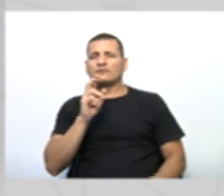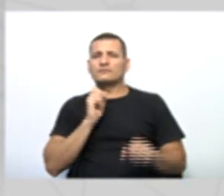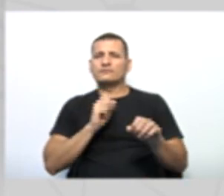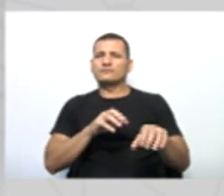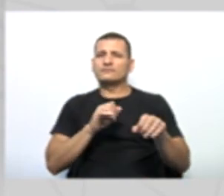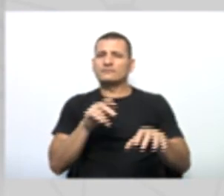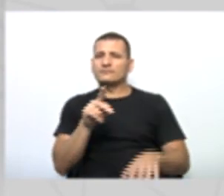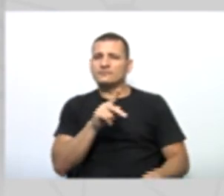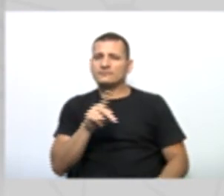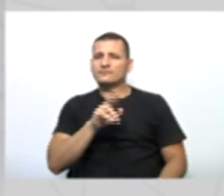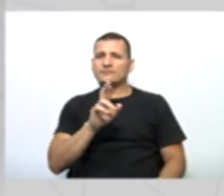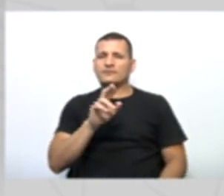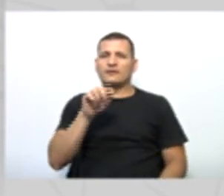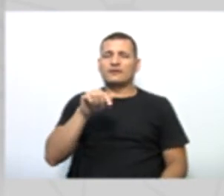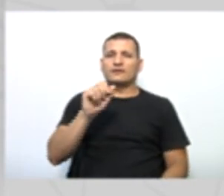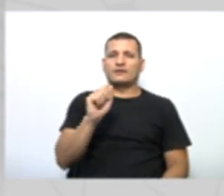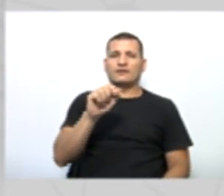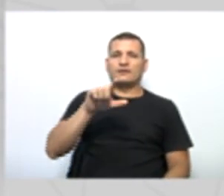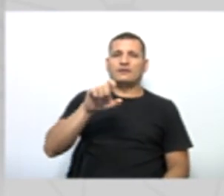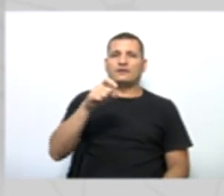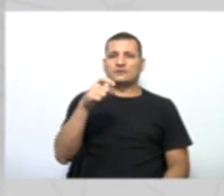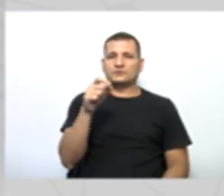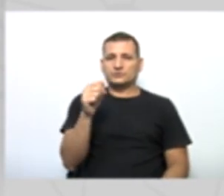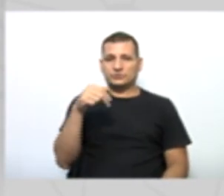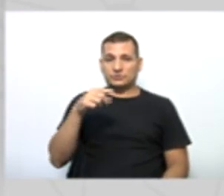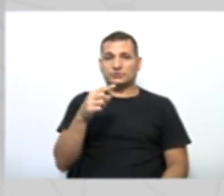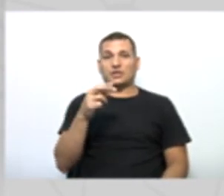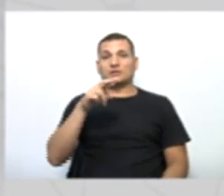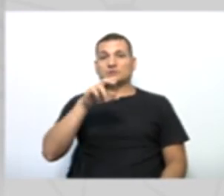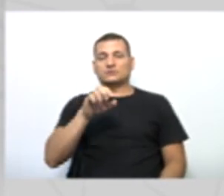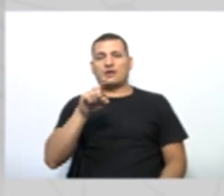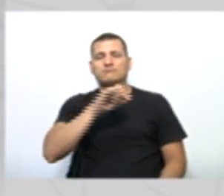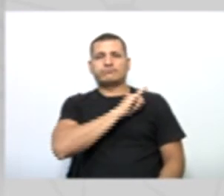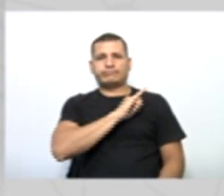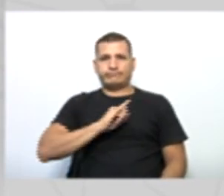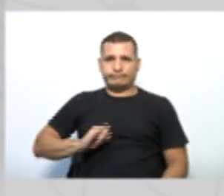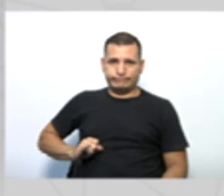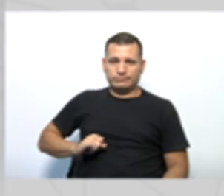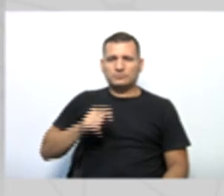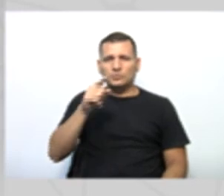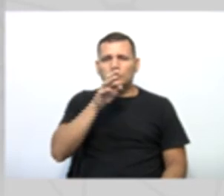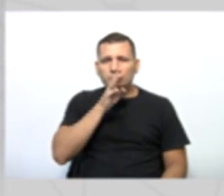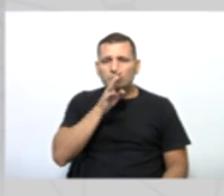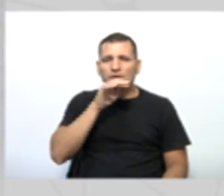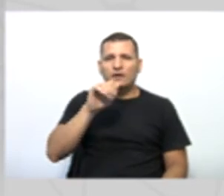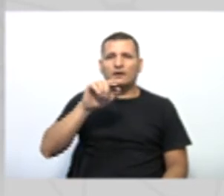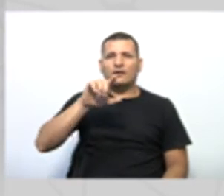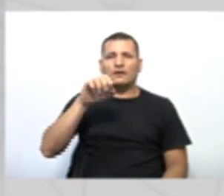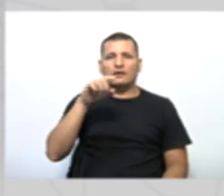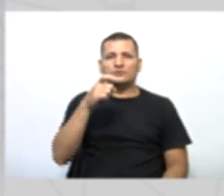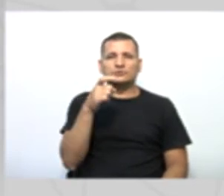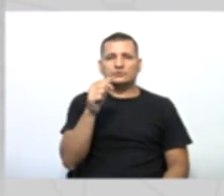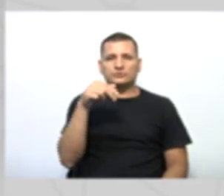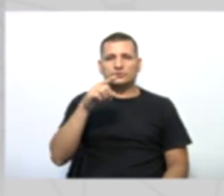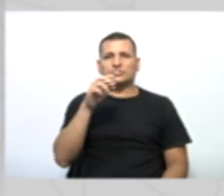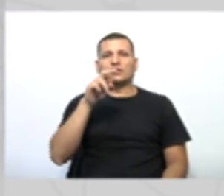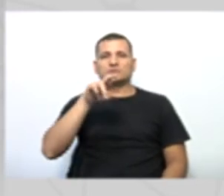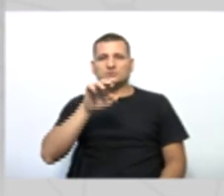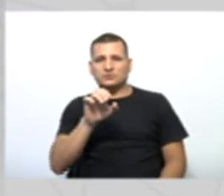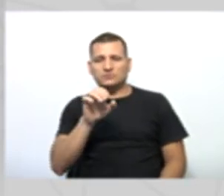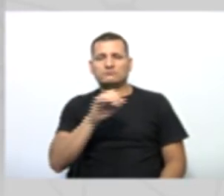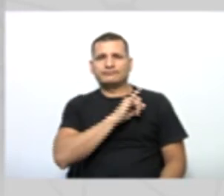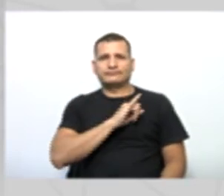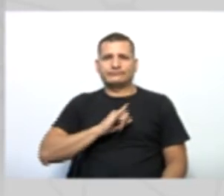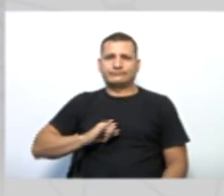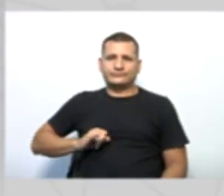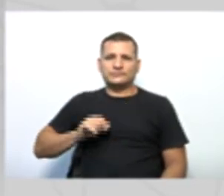Alexandre, que se tornou imperador da Macedônia. Vocês devem lembrar dele como Alexandre o Grande imperador da Macedônia, que dominou